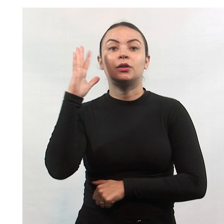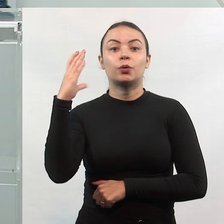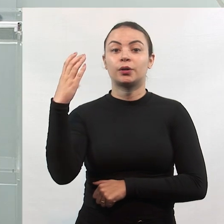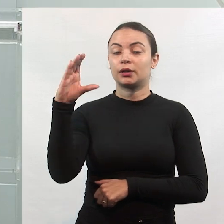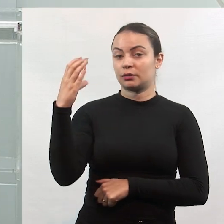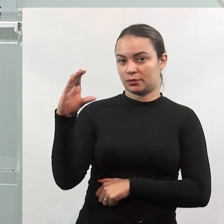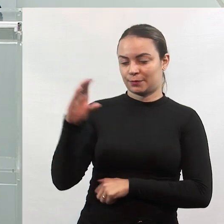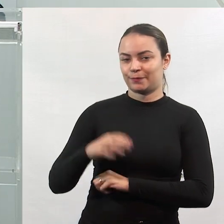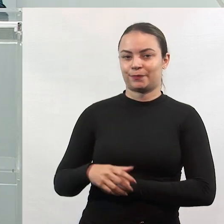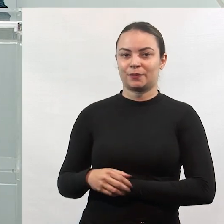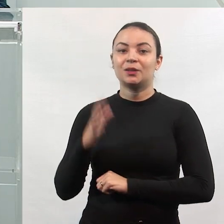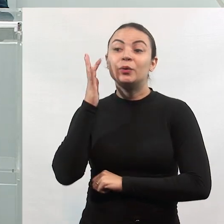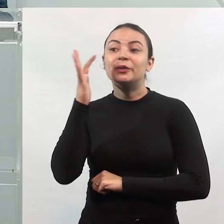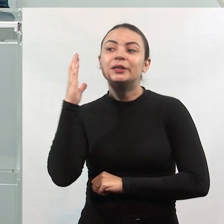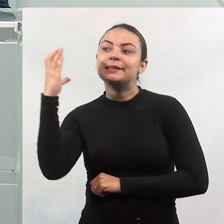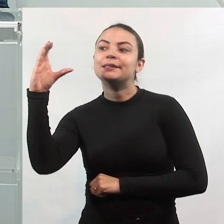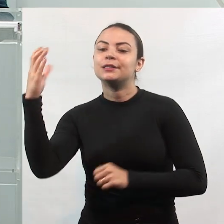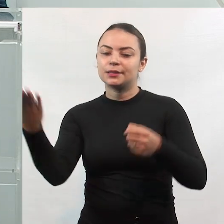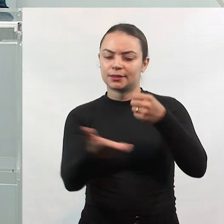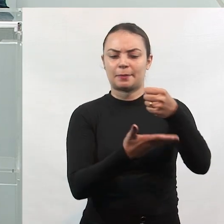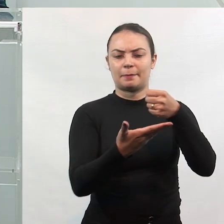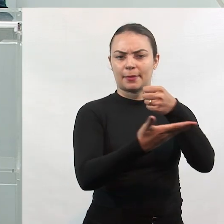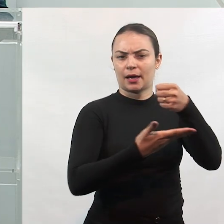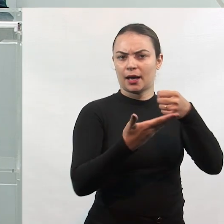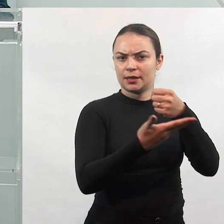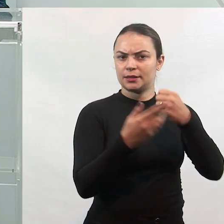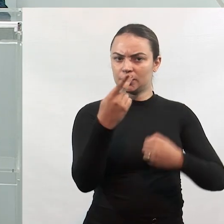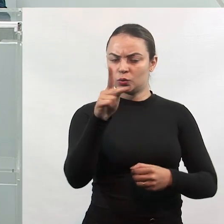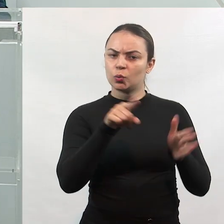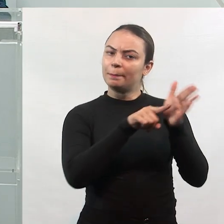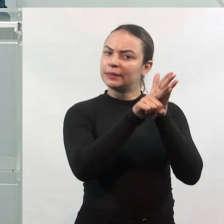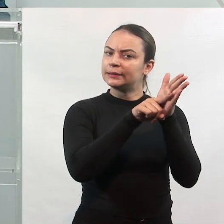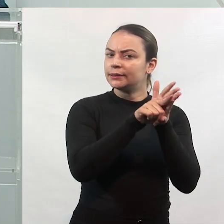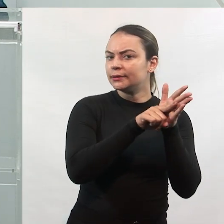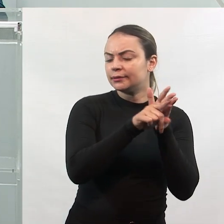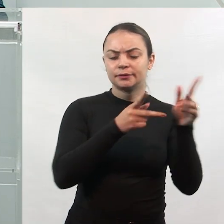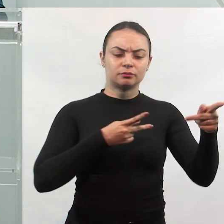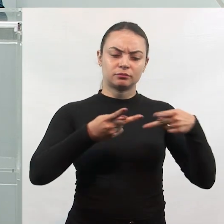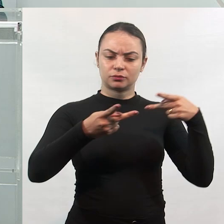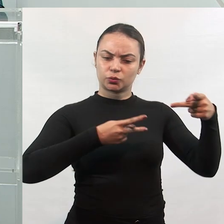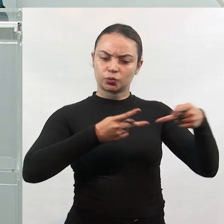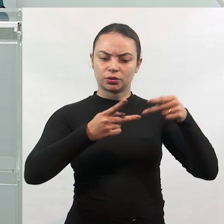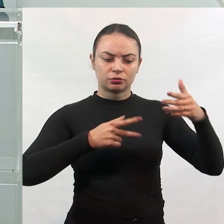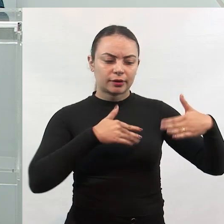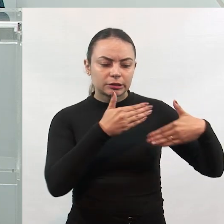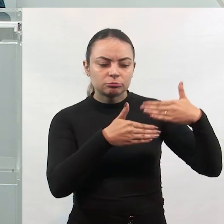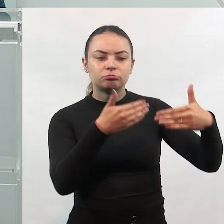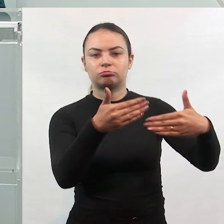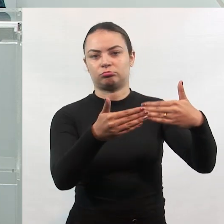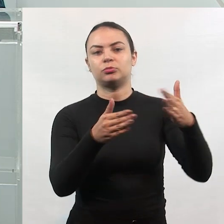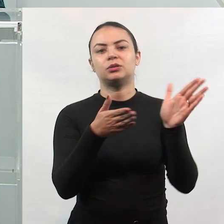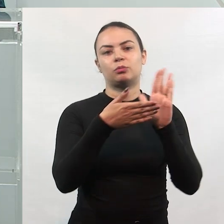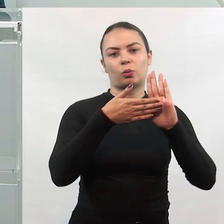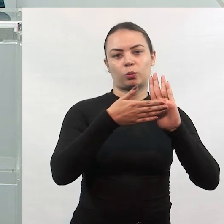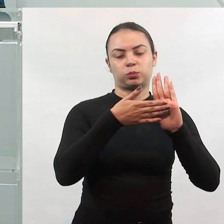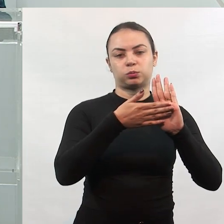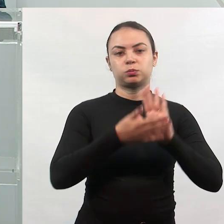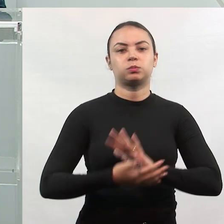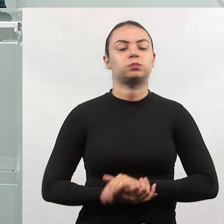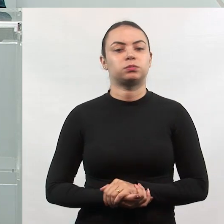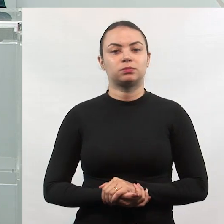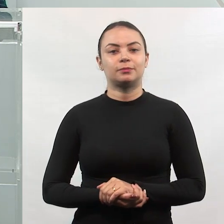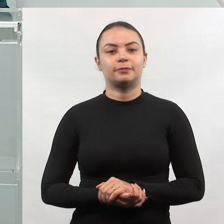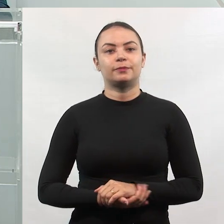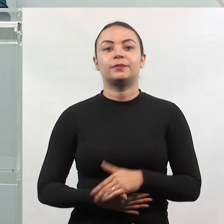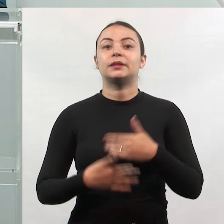a teoria que embasa a sua proposta de pesquisa, né? A teoria que embasa o projeto que está sendo desenvolvido, que está sendo